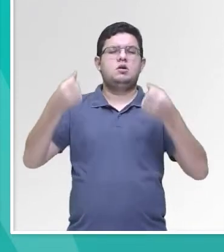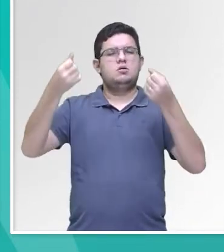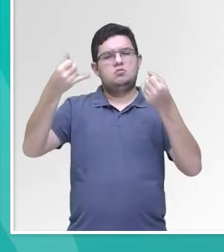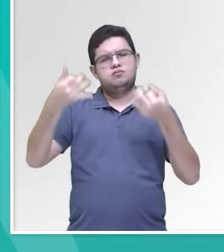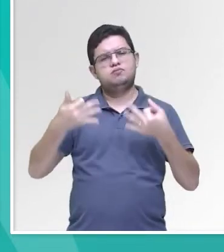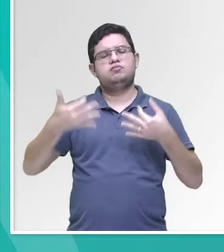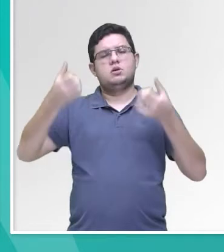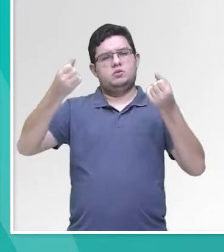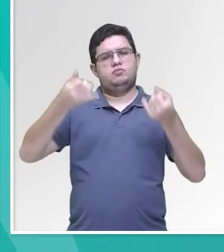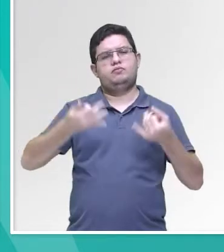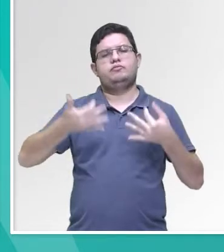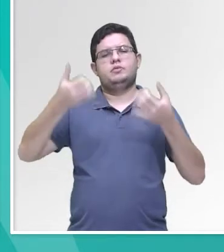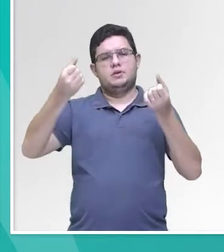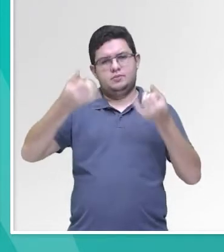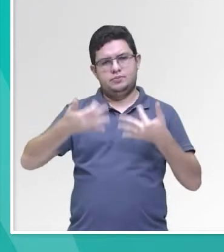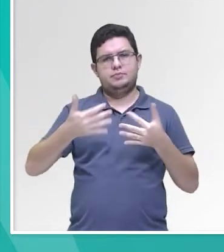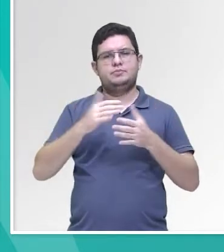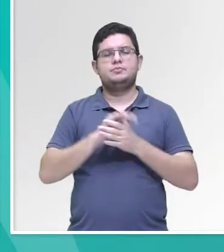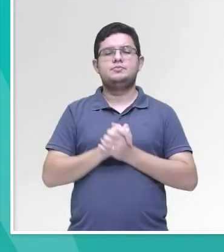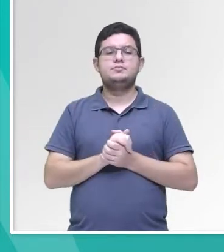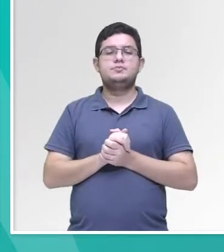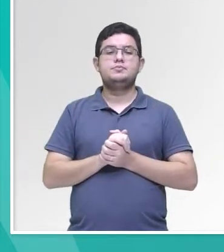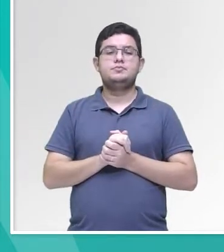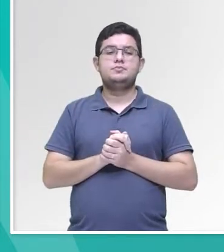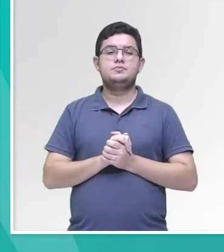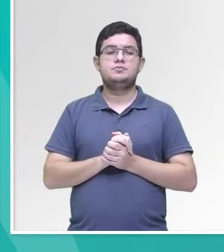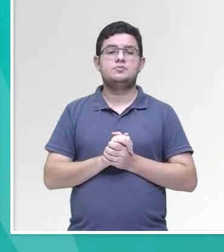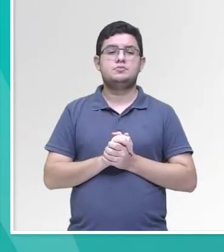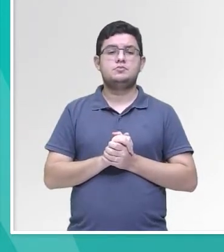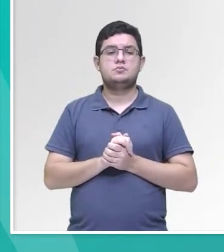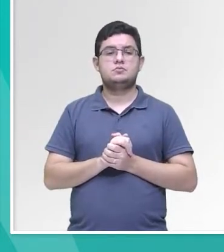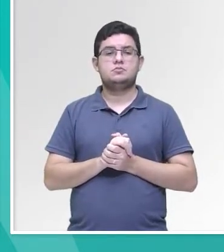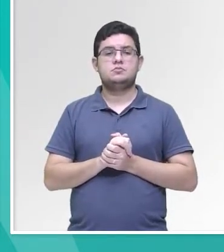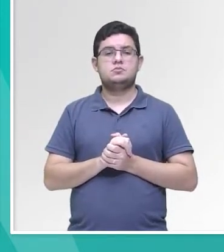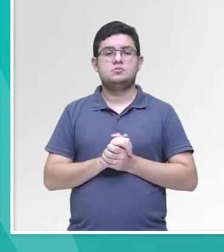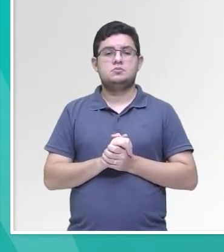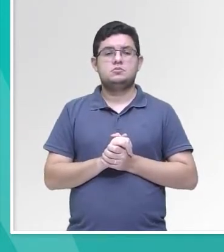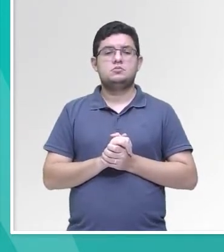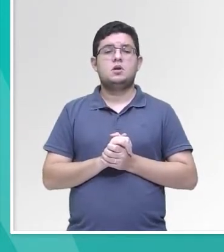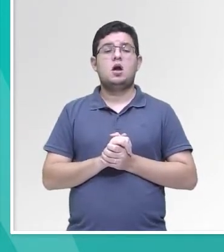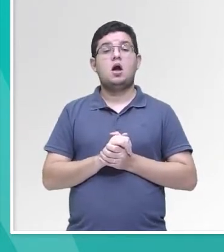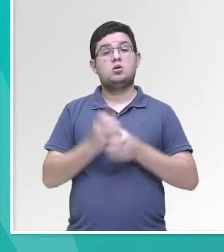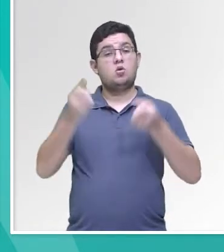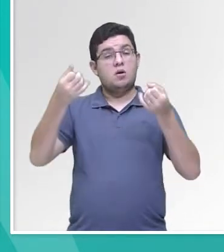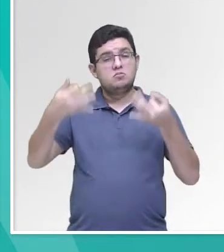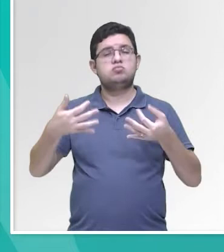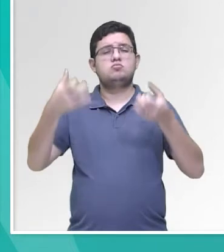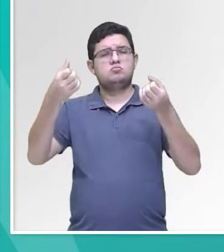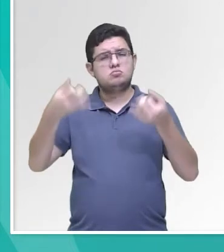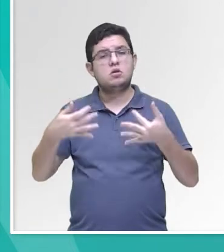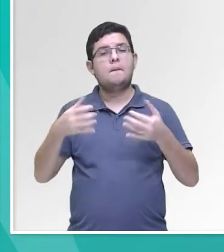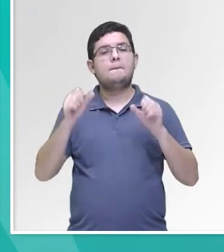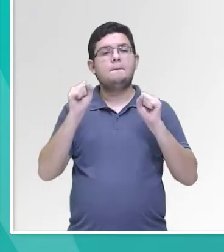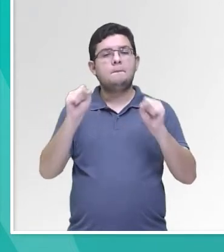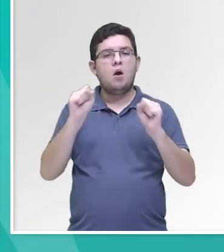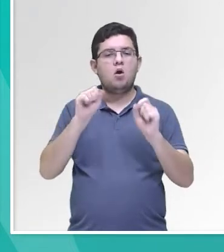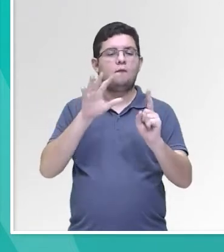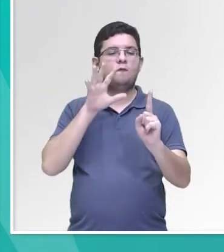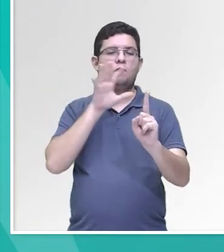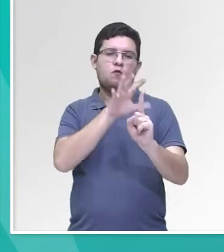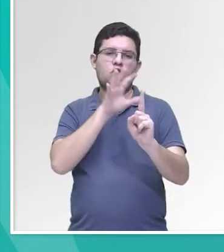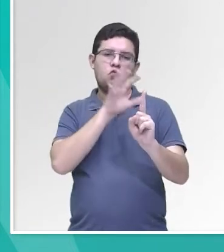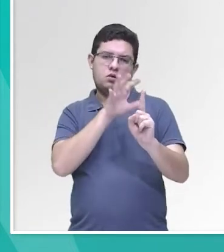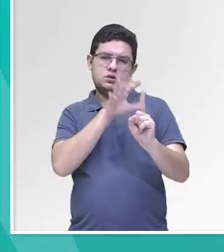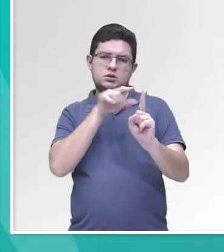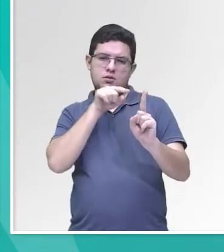aquela tese, ok? E aí, fazendo isso, eu posso influenciar o meu leitor,